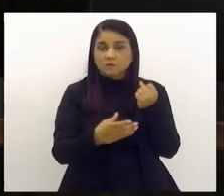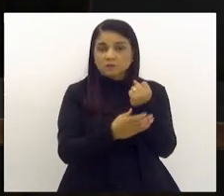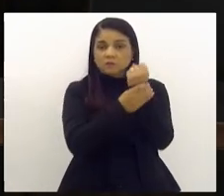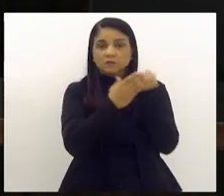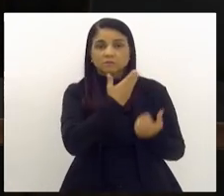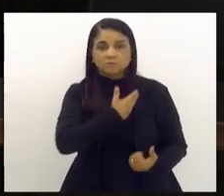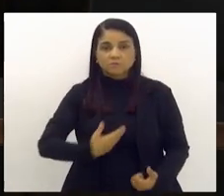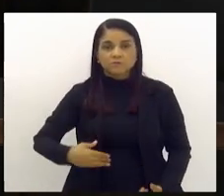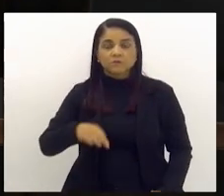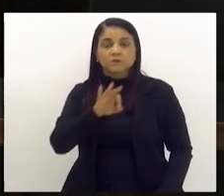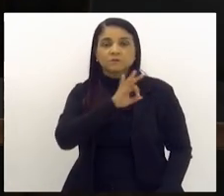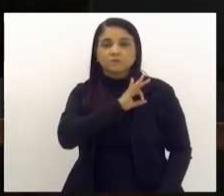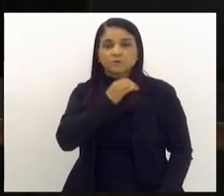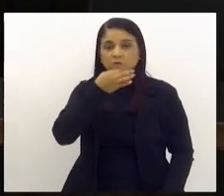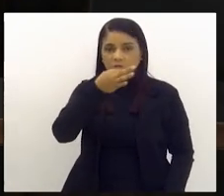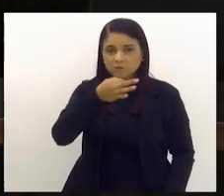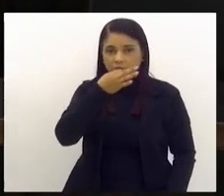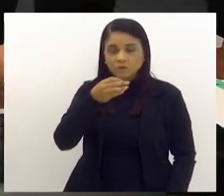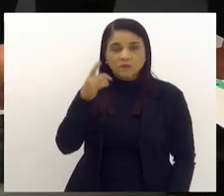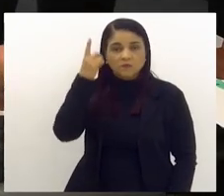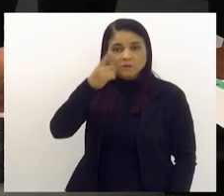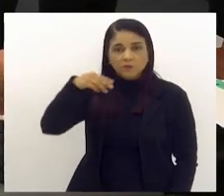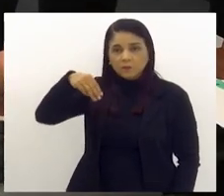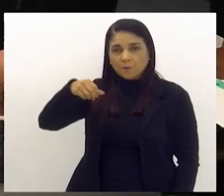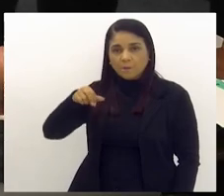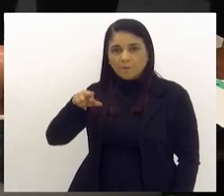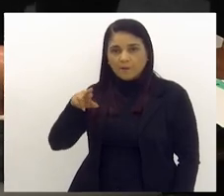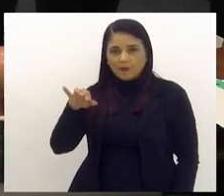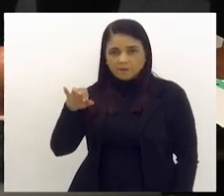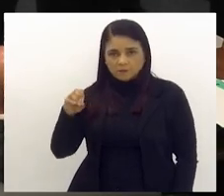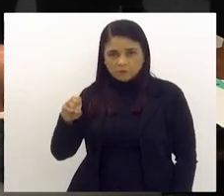de Polícia, deputado Márcio Gualberto.